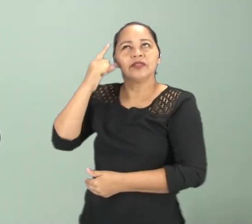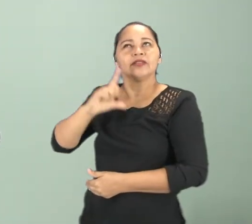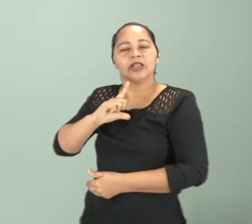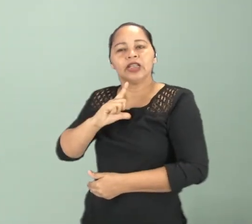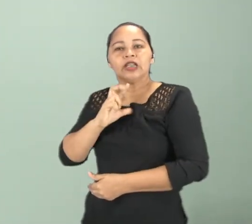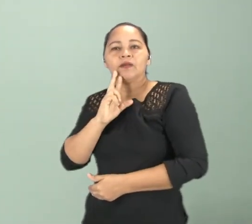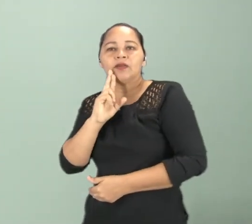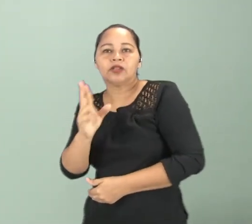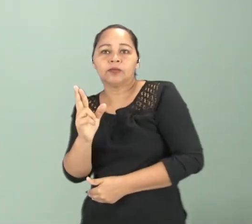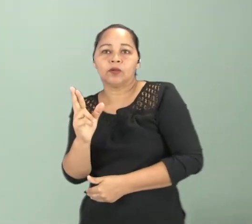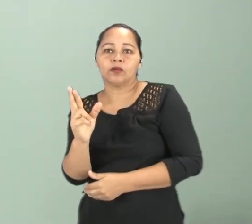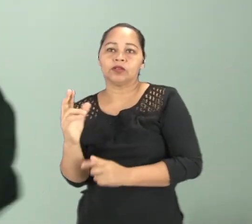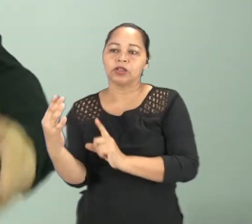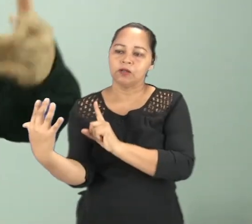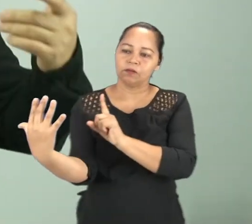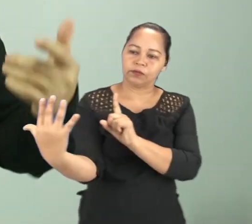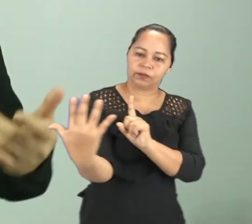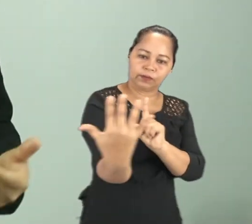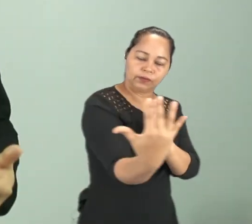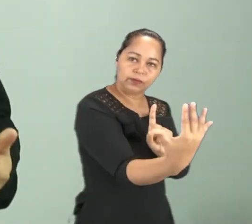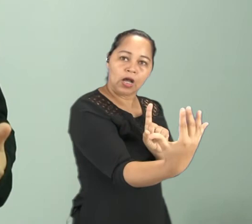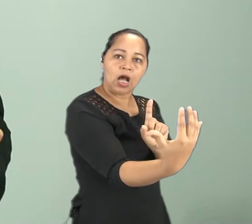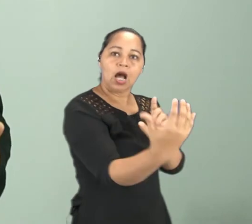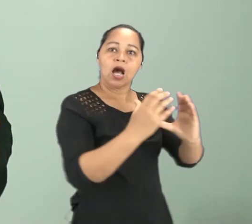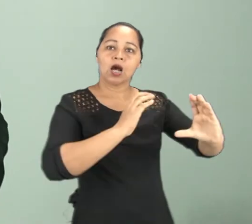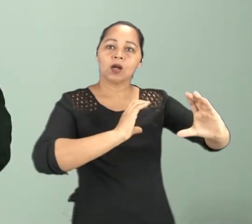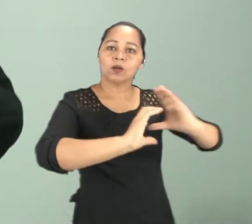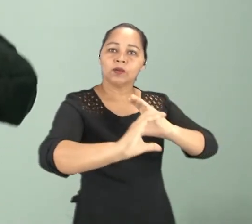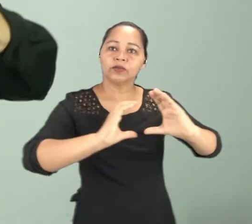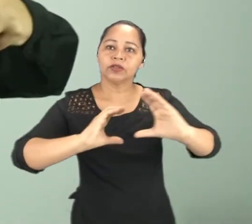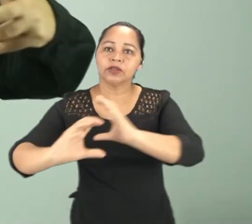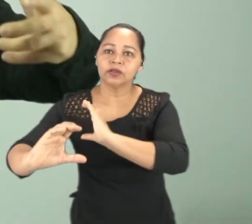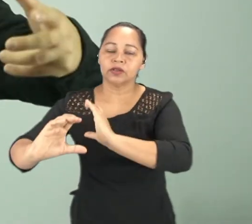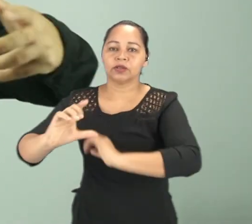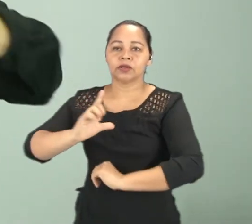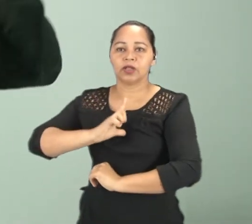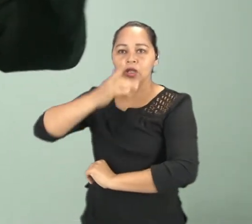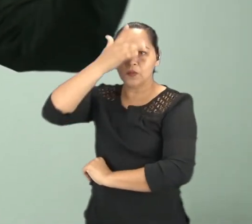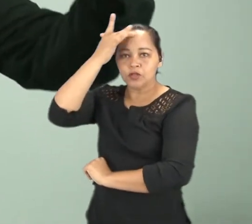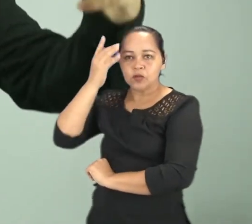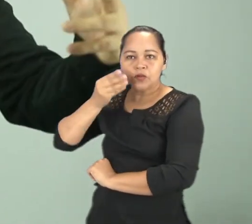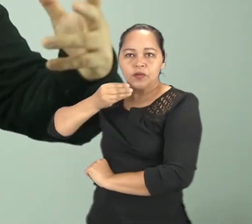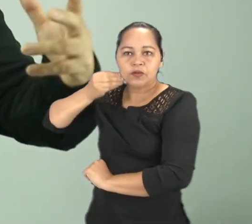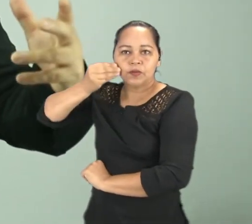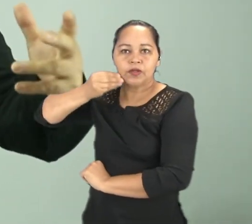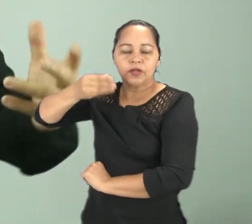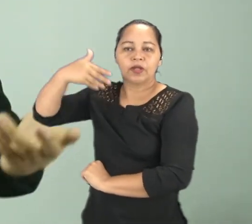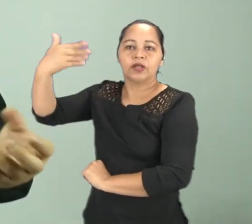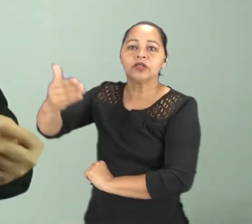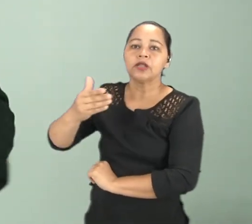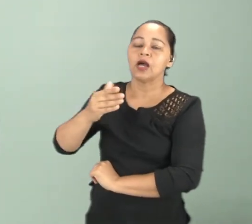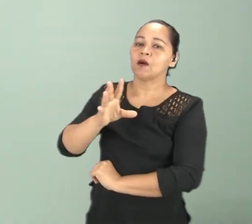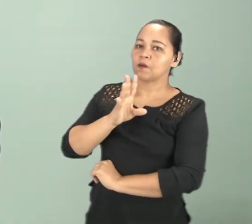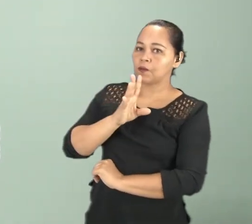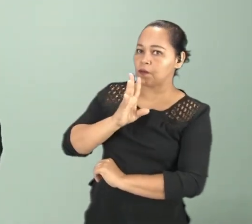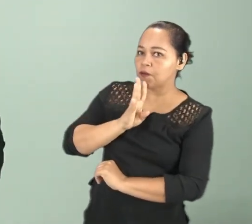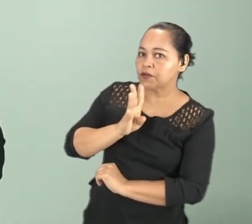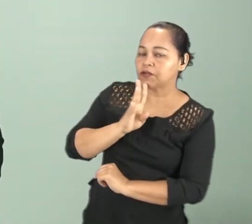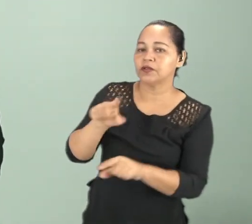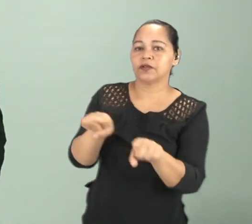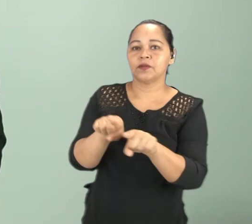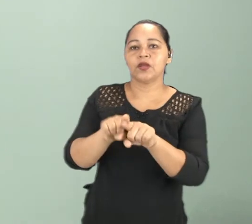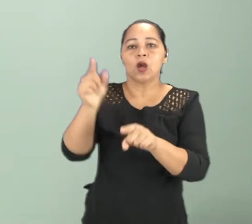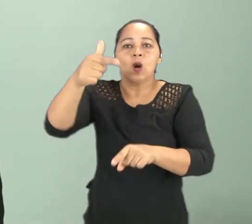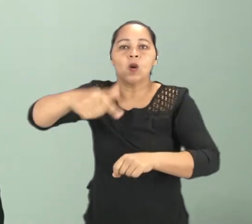É ouvindo outras pessoas, é ouvindo os mais velhos, é tentando conhecer outras culturas, né? É